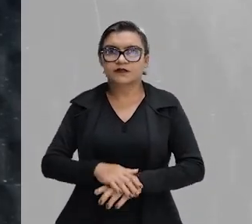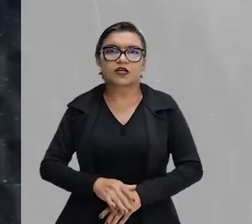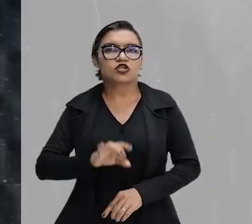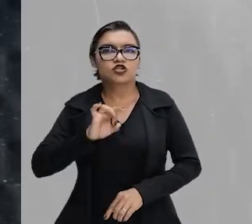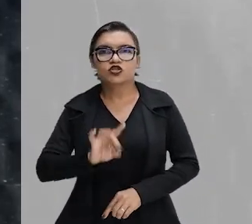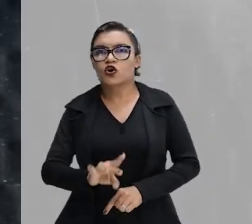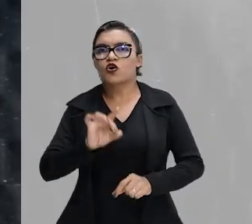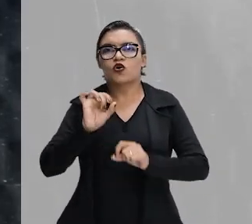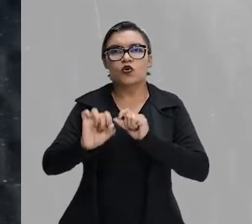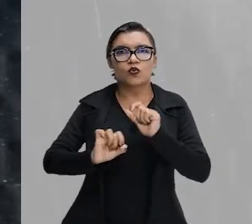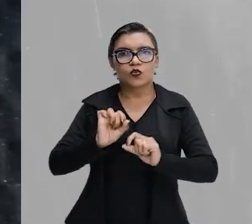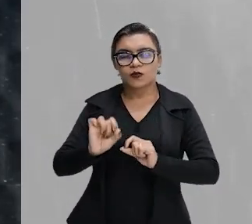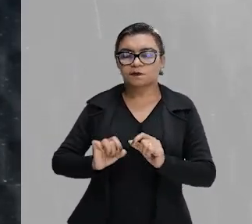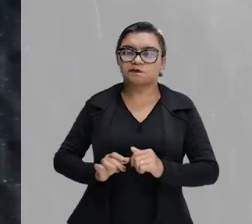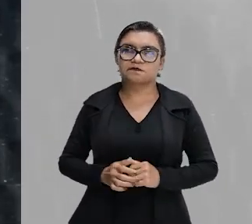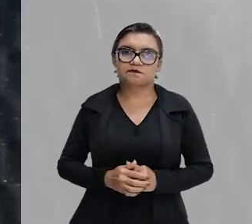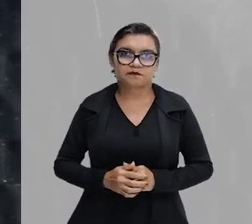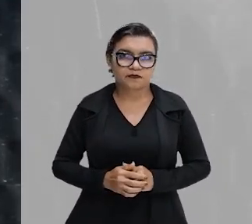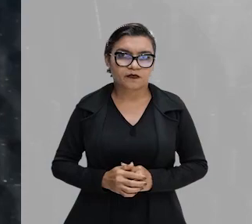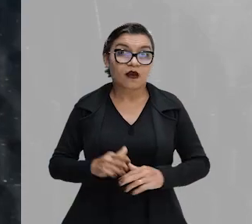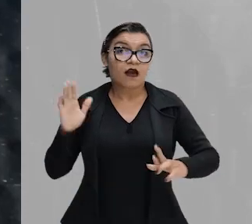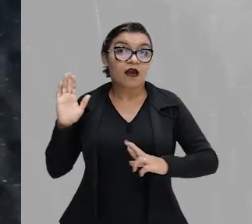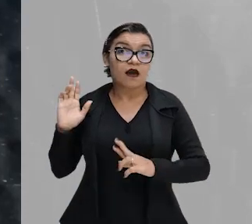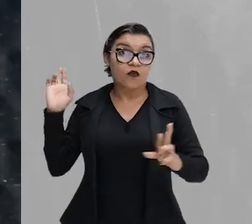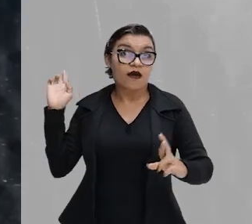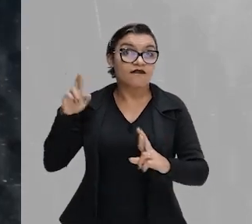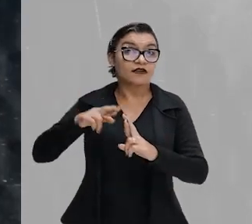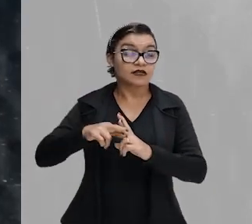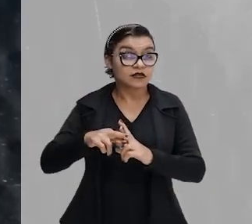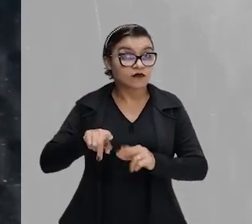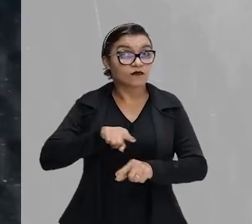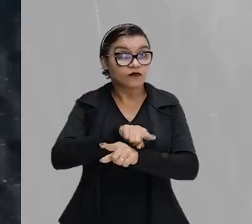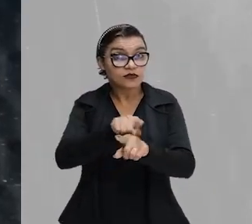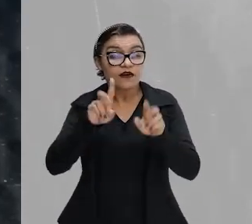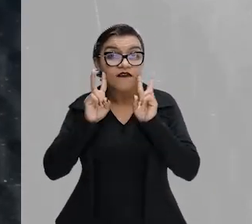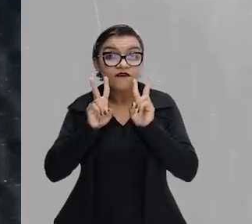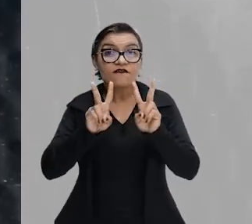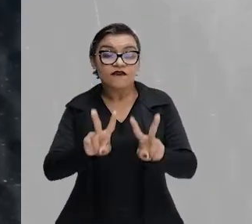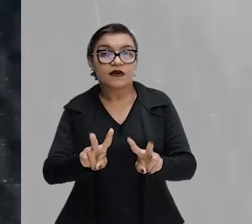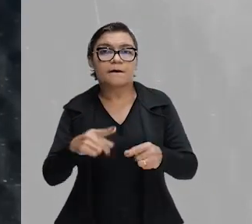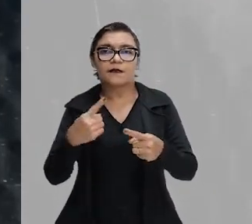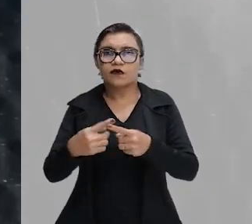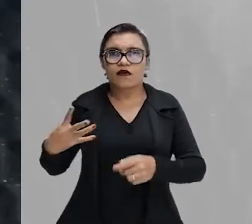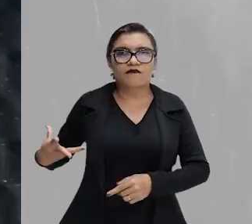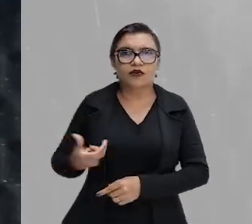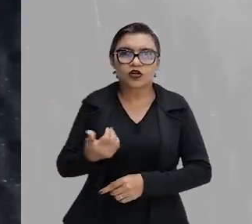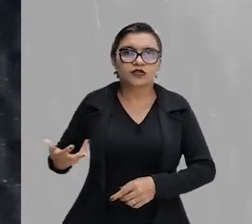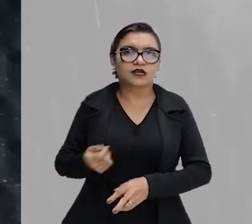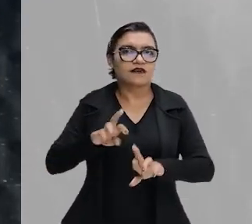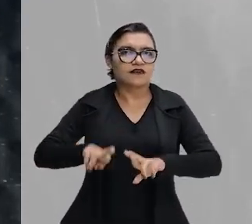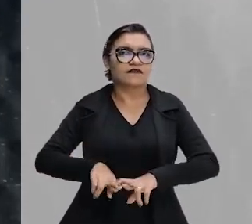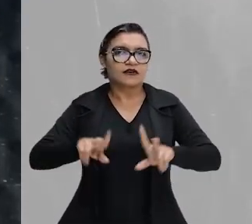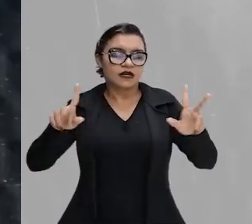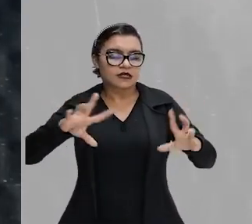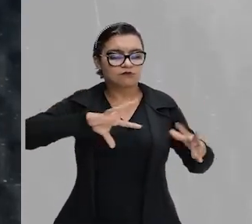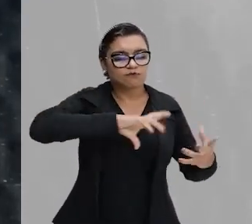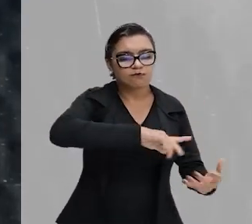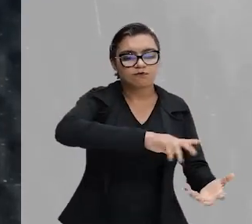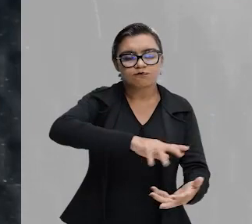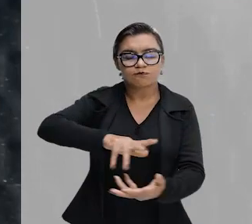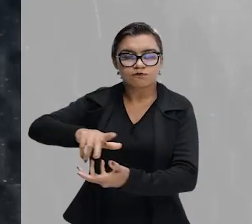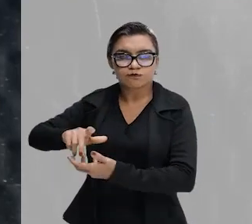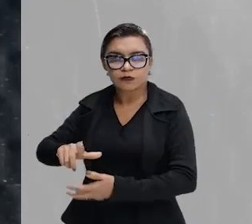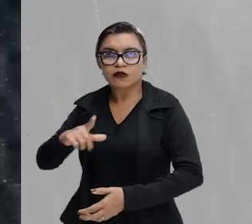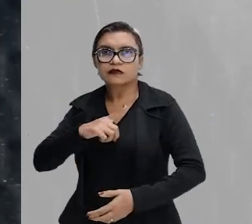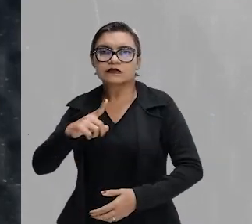questão do referencial em que você está vendo, justamente por conta das velocidades diferentes que esses planetas eles